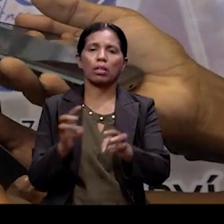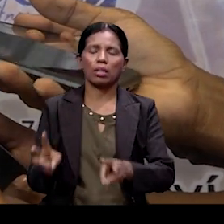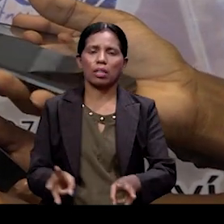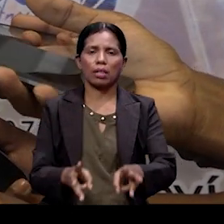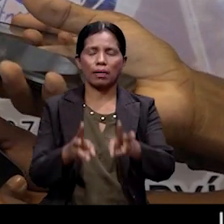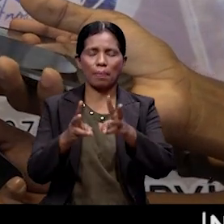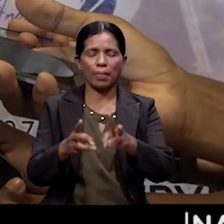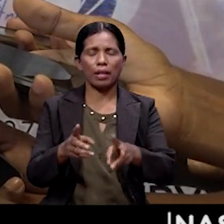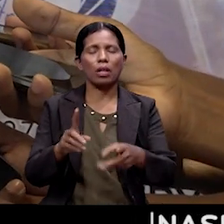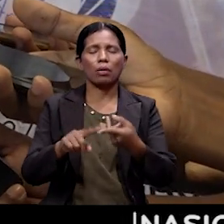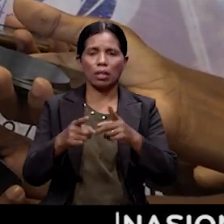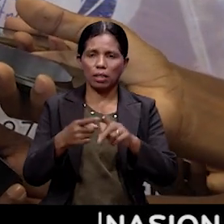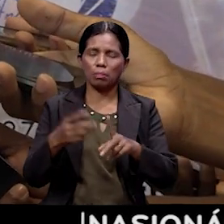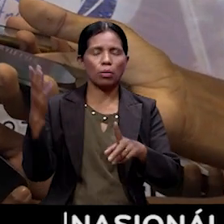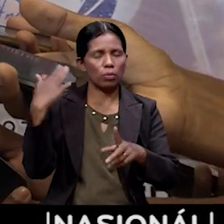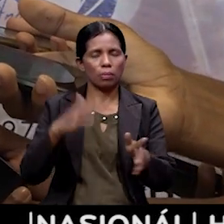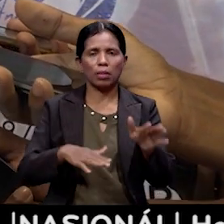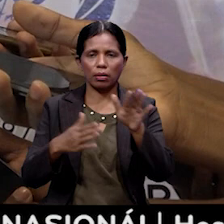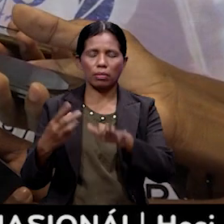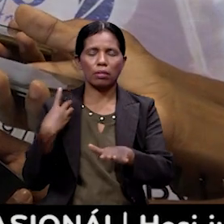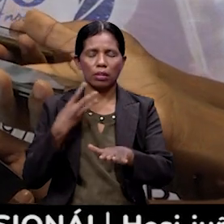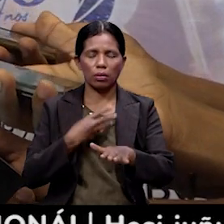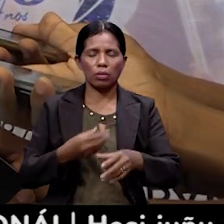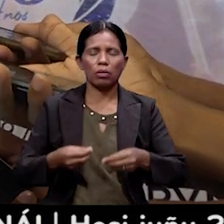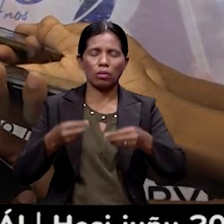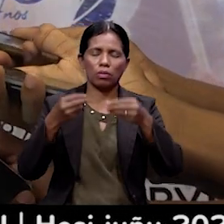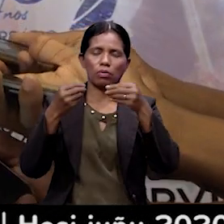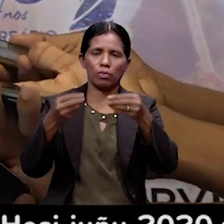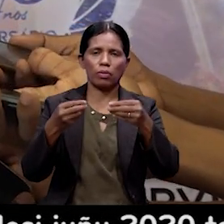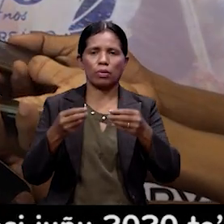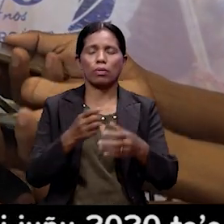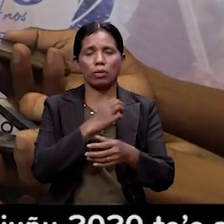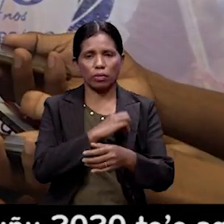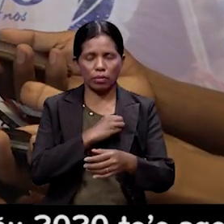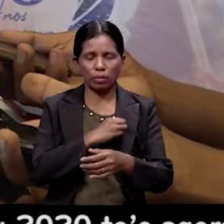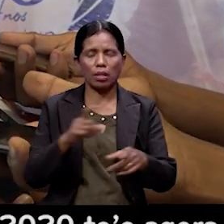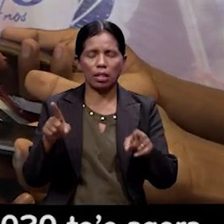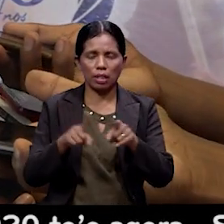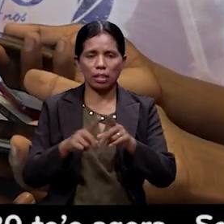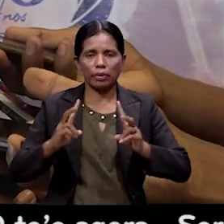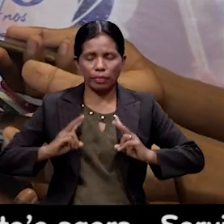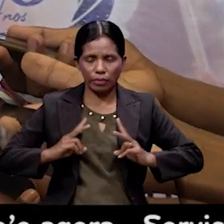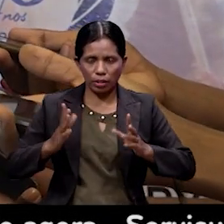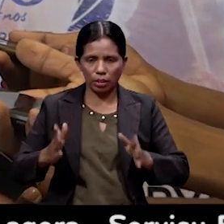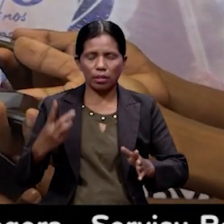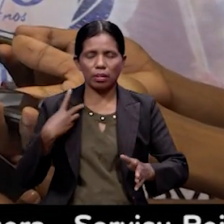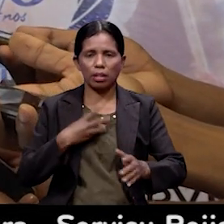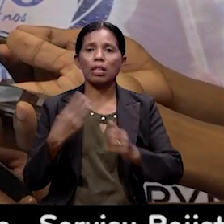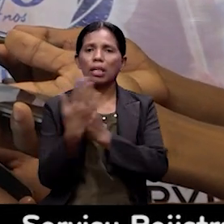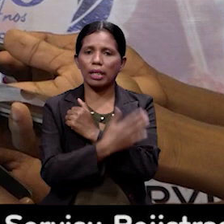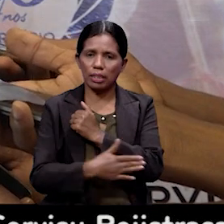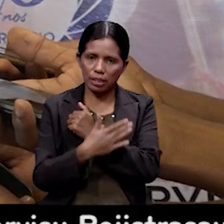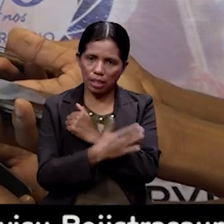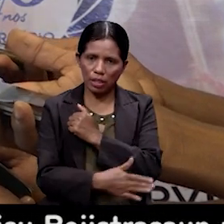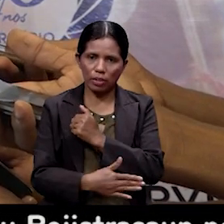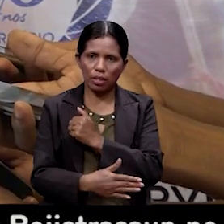nebe que mateona, e tau tu nia honra, glória, ba sirá, nudar herói, vai ter a rain, vai ter a nação,